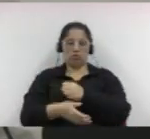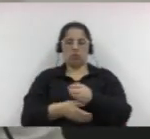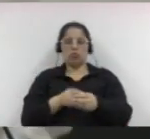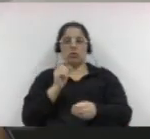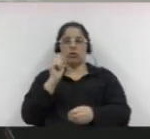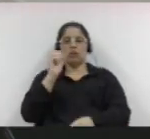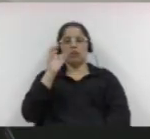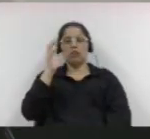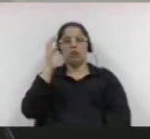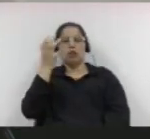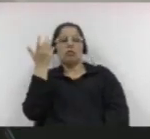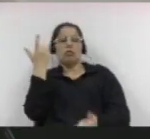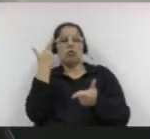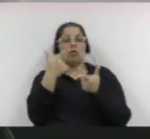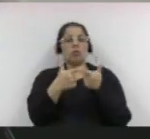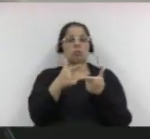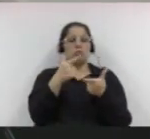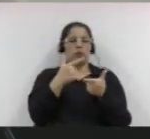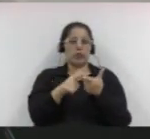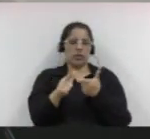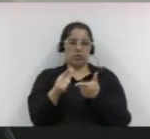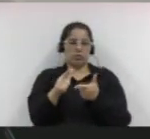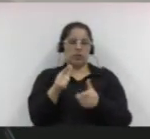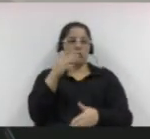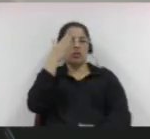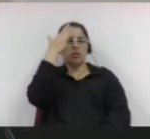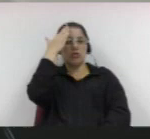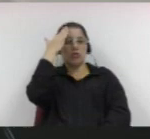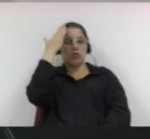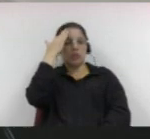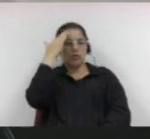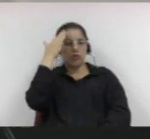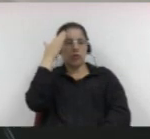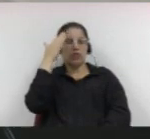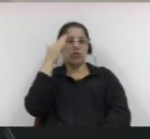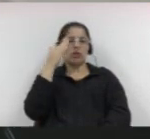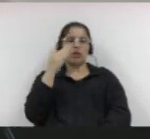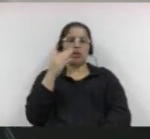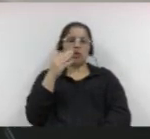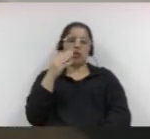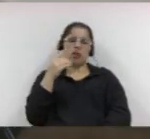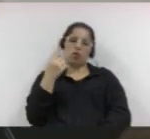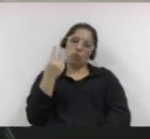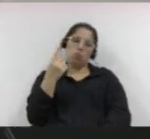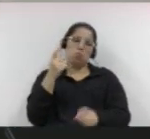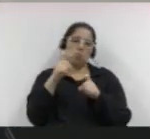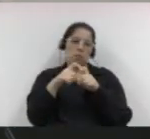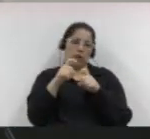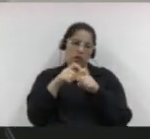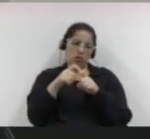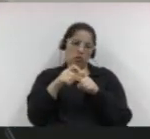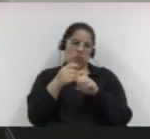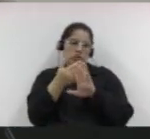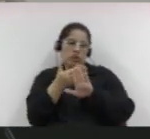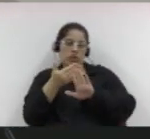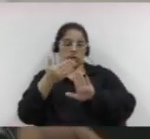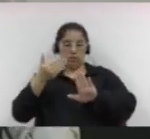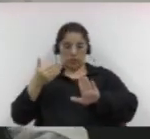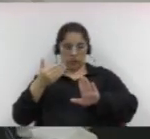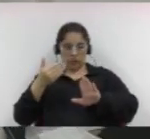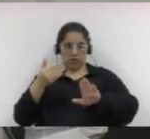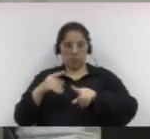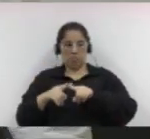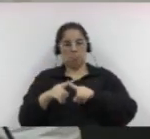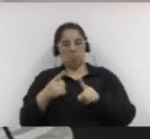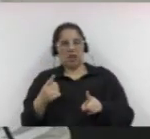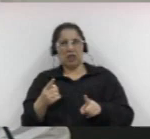um grande número de pessoas, mas que não tinha aquele número que foi aqui citado pelo nobre vereador, o companheiro Jorge daqui, mas sim de 20